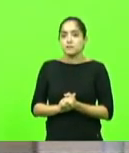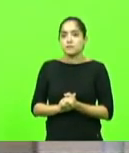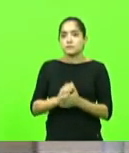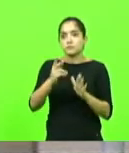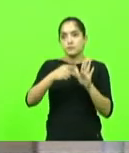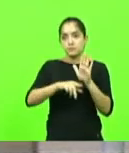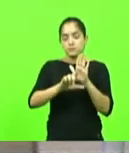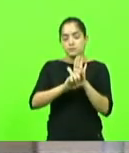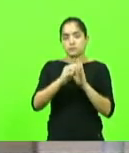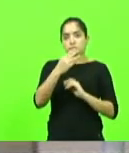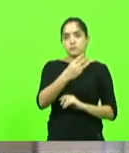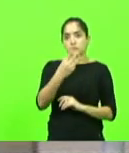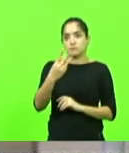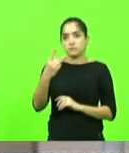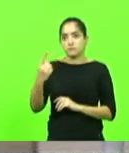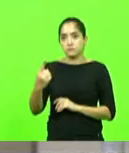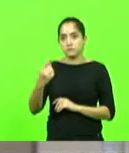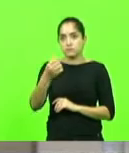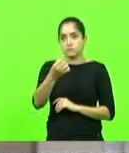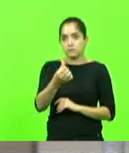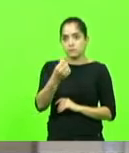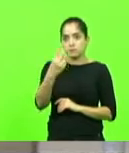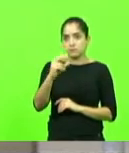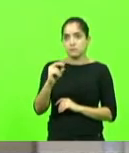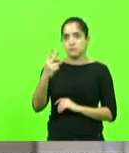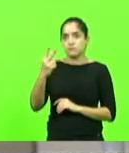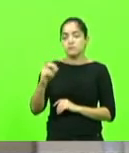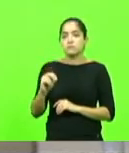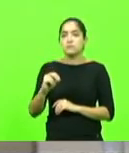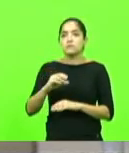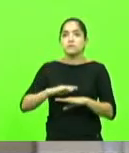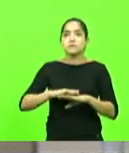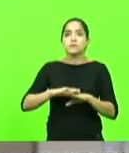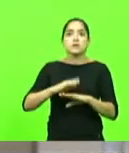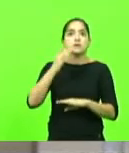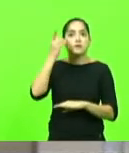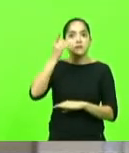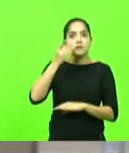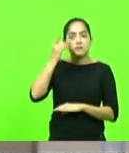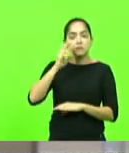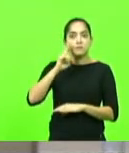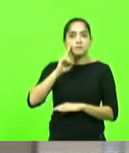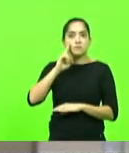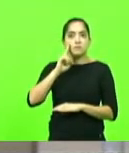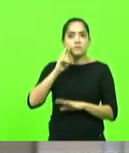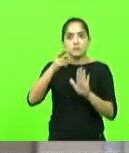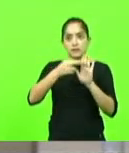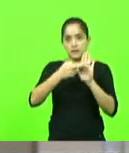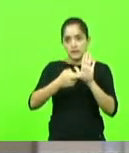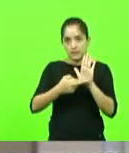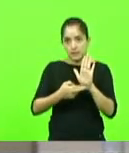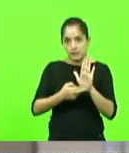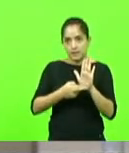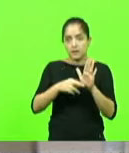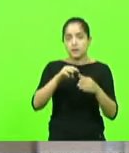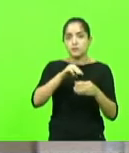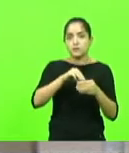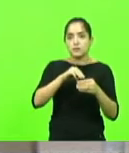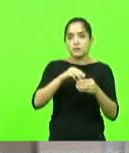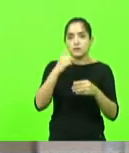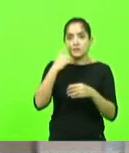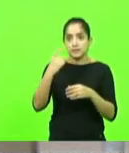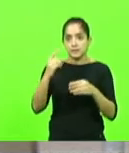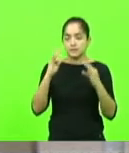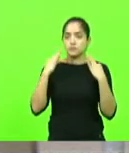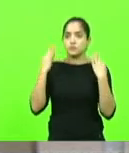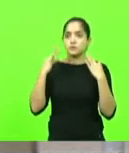projeto de lei 331.6/2020, autor, deputado Ivan Atz, cria regra para a definição de municípios de interesse turístico e adota